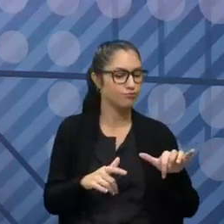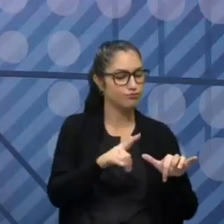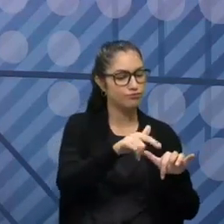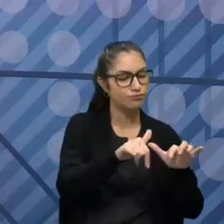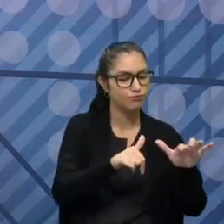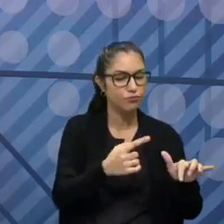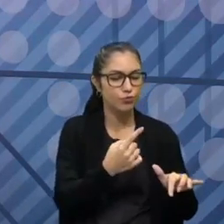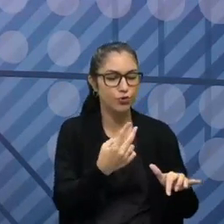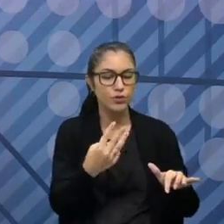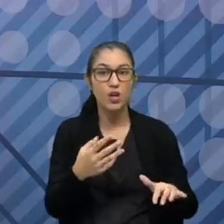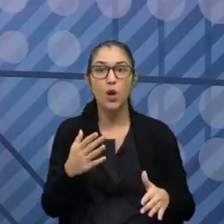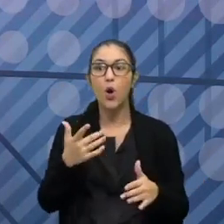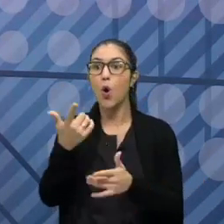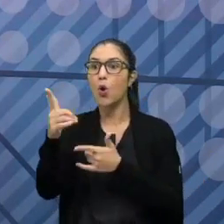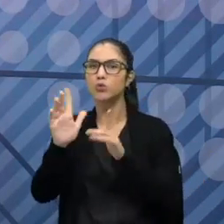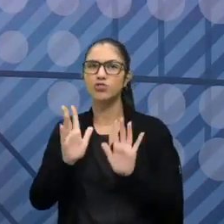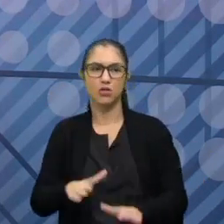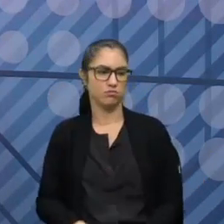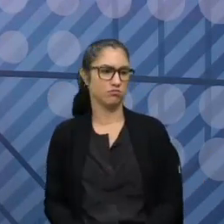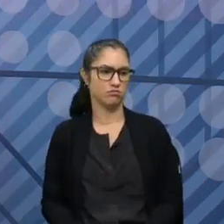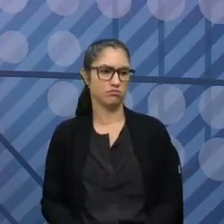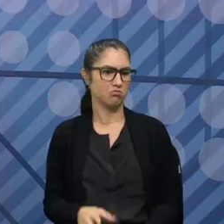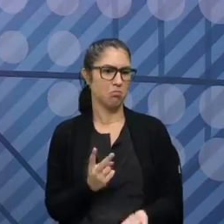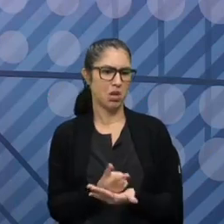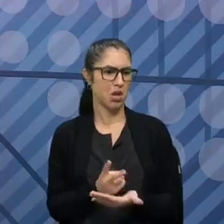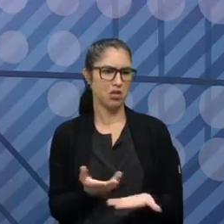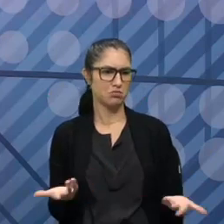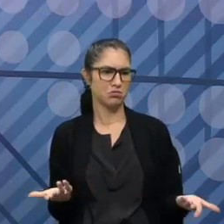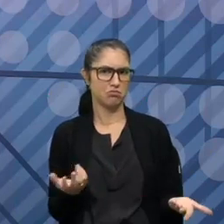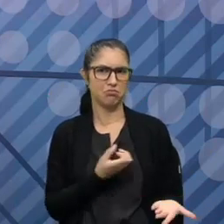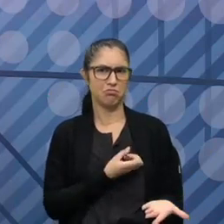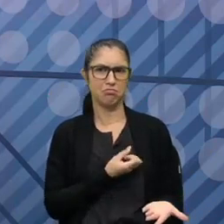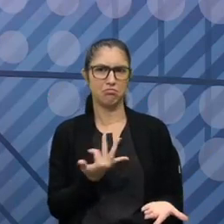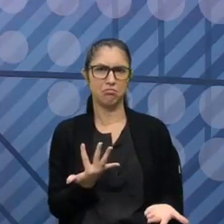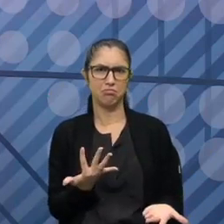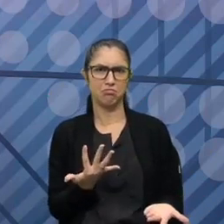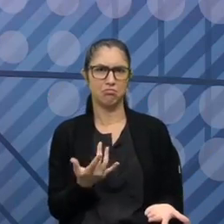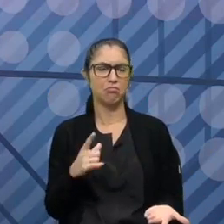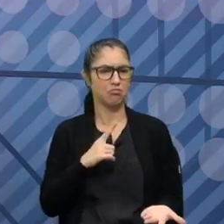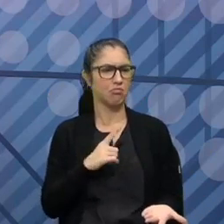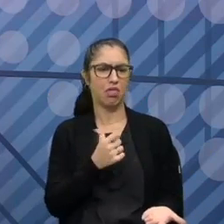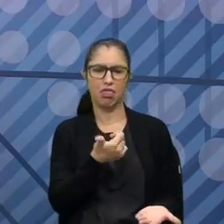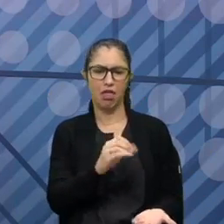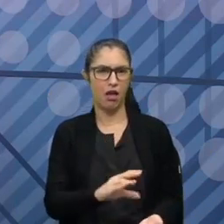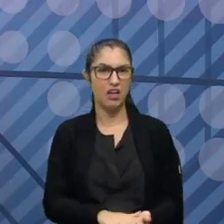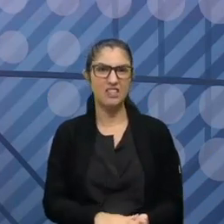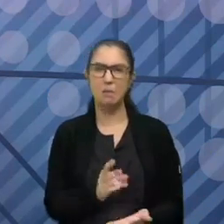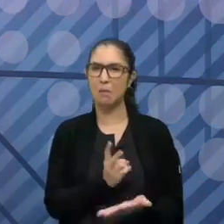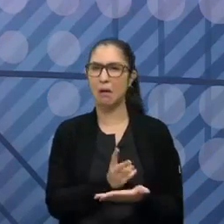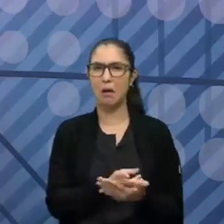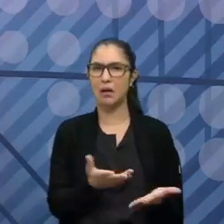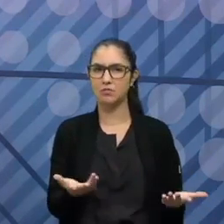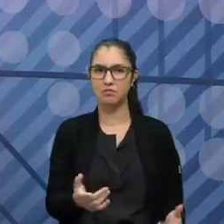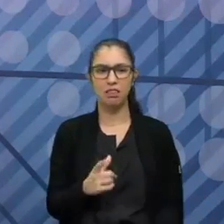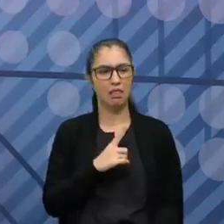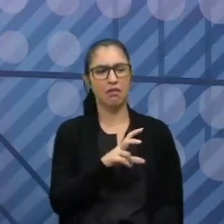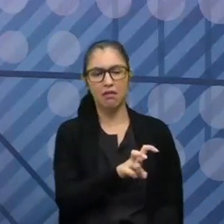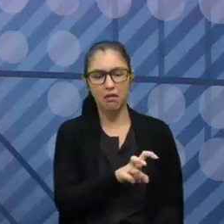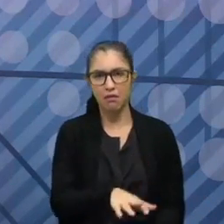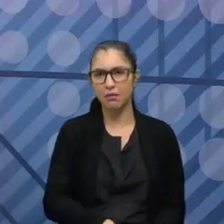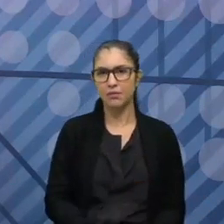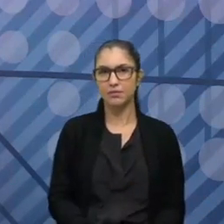1, 2, 3. Outros já vão falar assim, mesma coisa, tem 10. Mesma coisa, tem